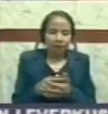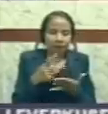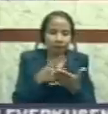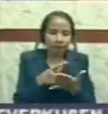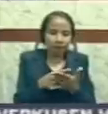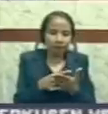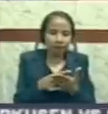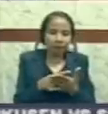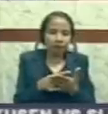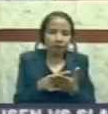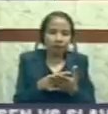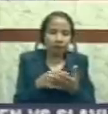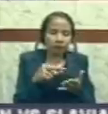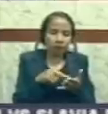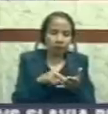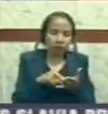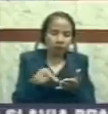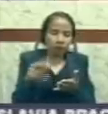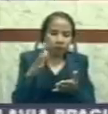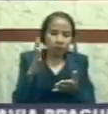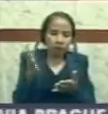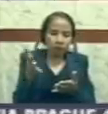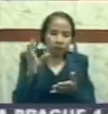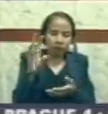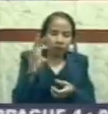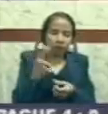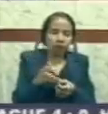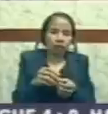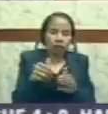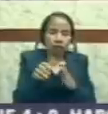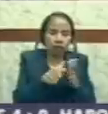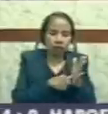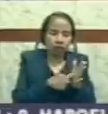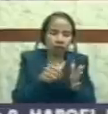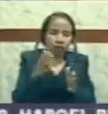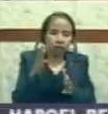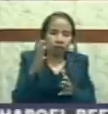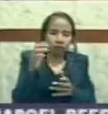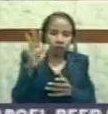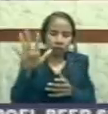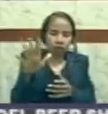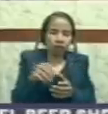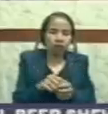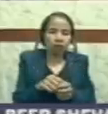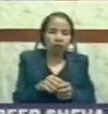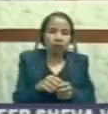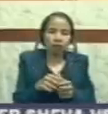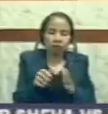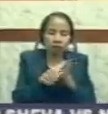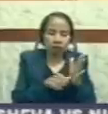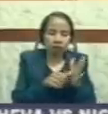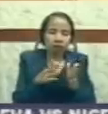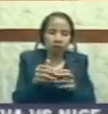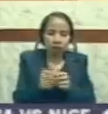Proposta de aditamento número 56. Aditamento no artigo 5º. O artigo 5º passa a ter a seguinte